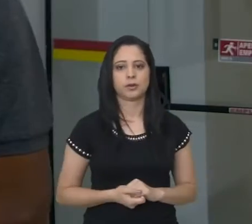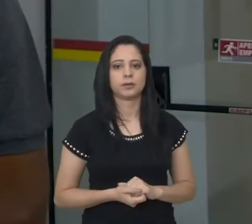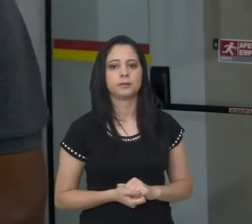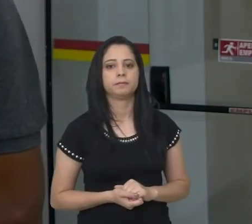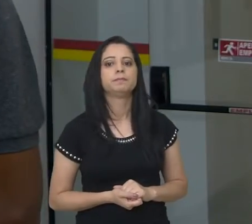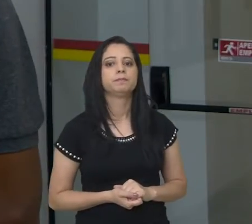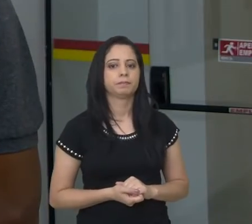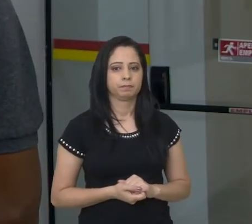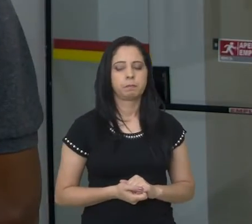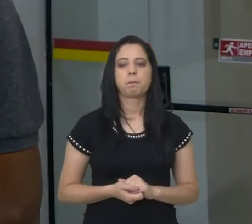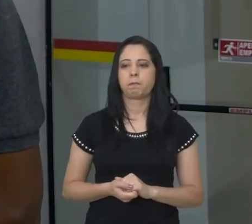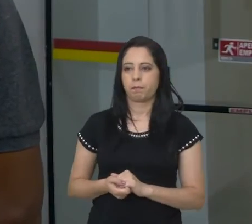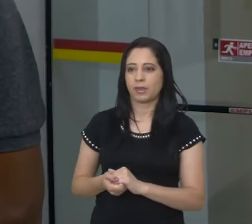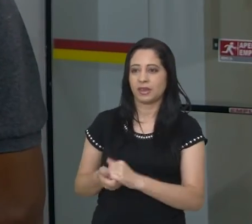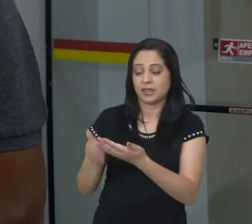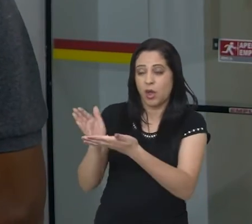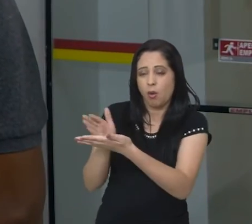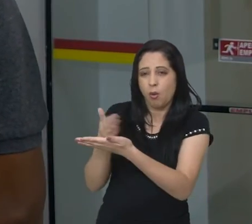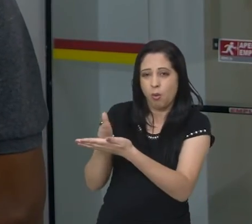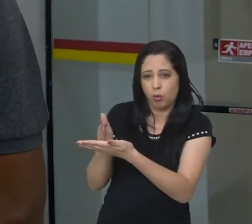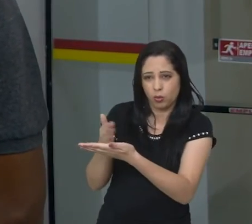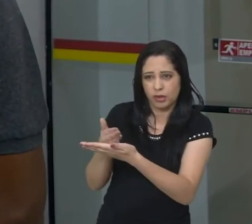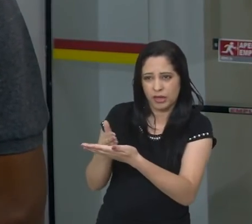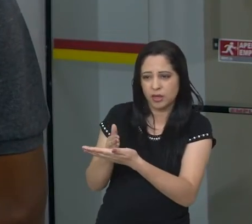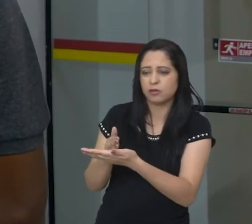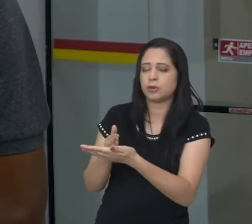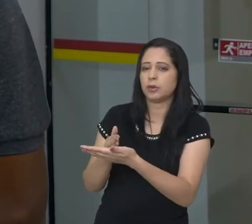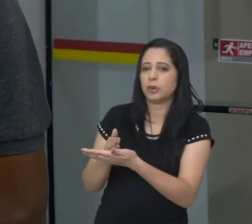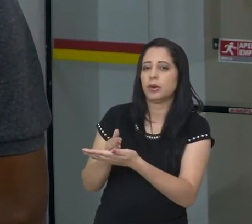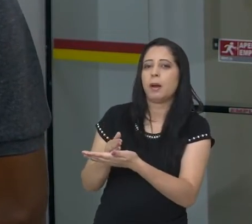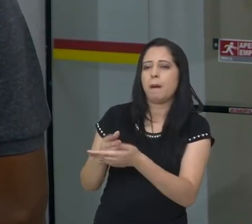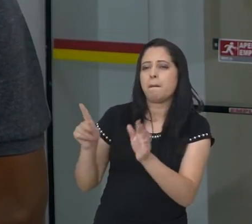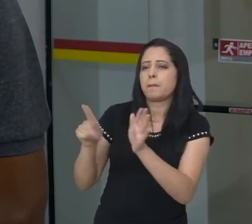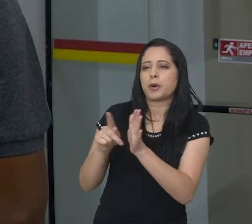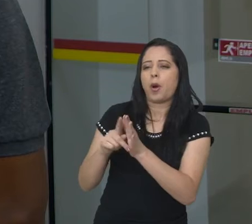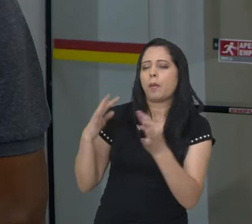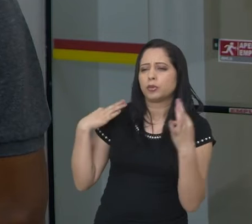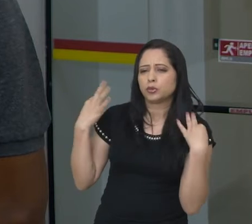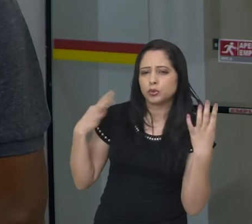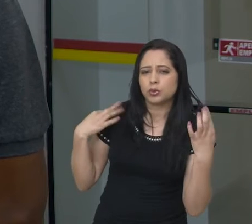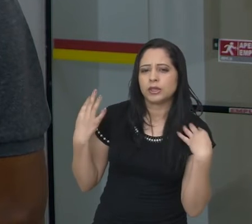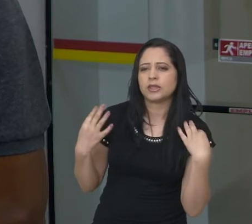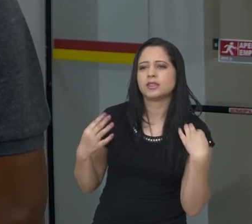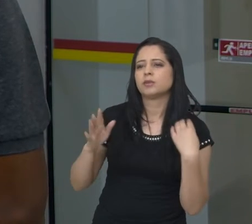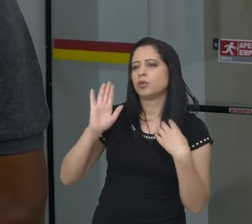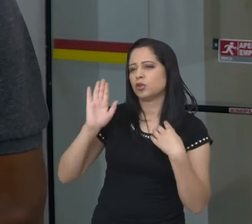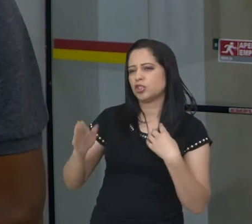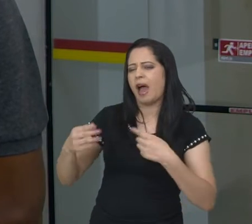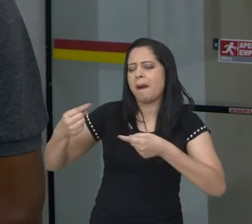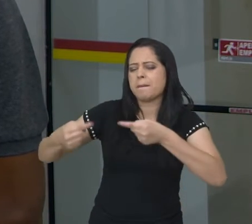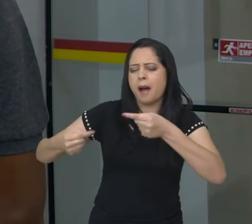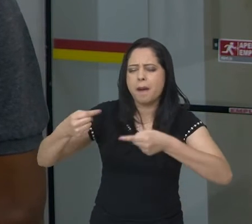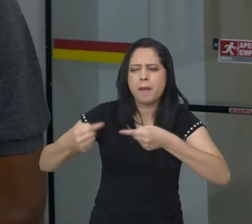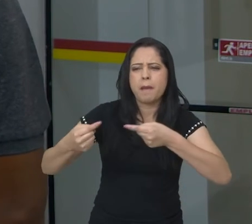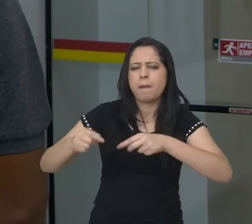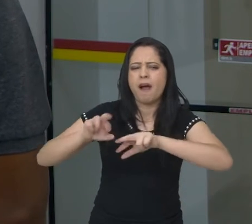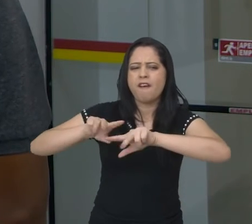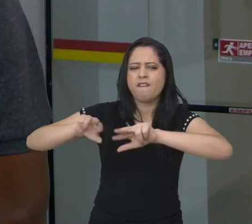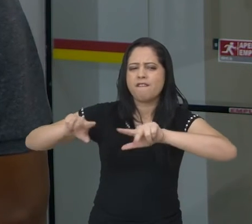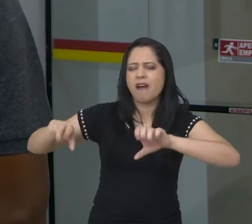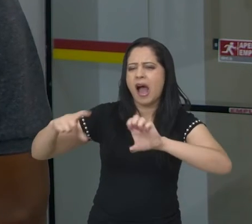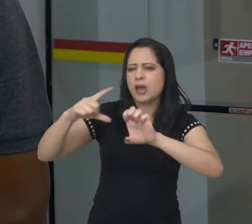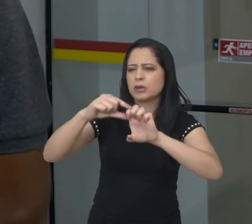Plano Diretor foi discussões, bate-papos em toda a cidade, com empresários de